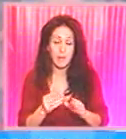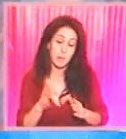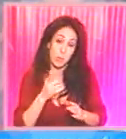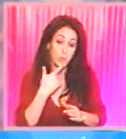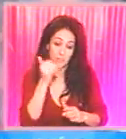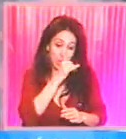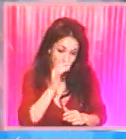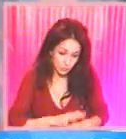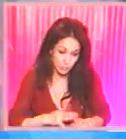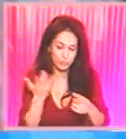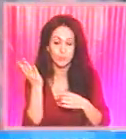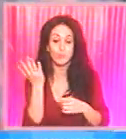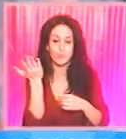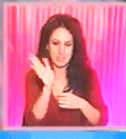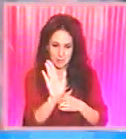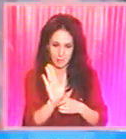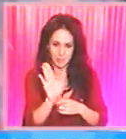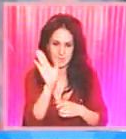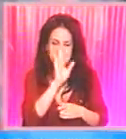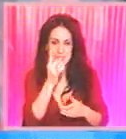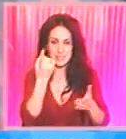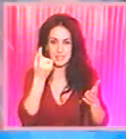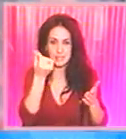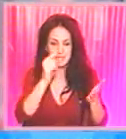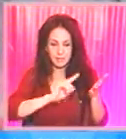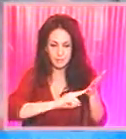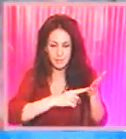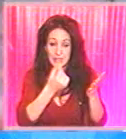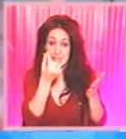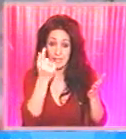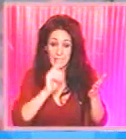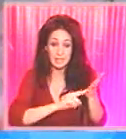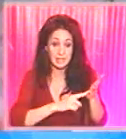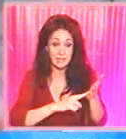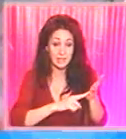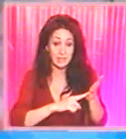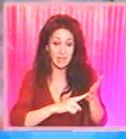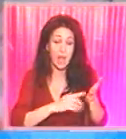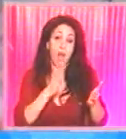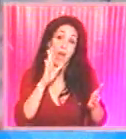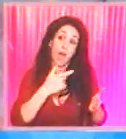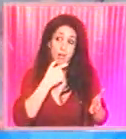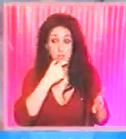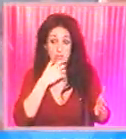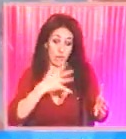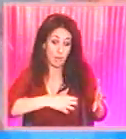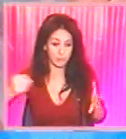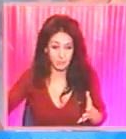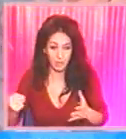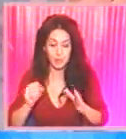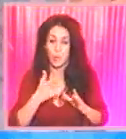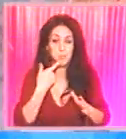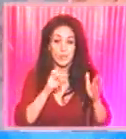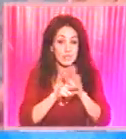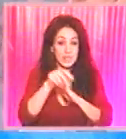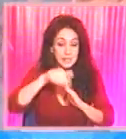falsificações. As falsificações. Porque, por exemplo, com as impressões digitais do nosso dedo, ninguém, a não ser que nos raptassem, ninguém poderia entrar